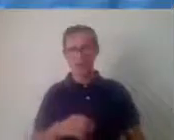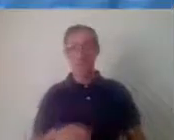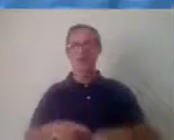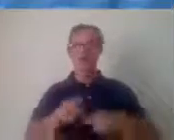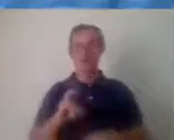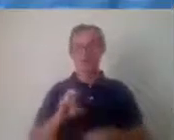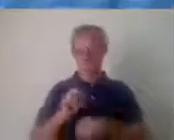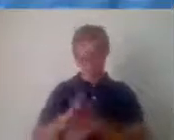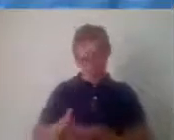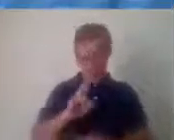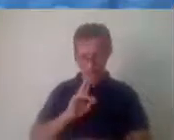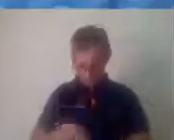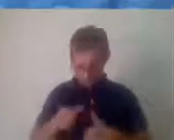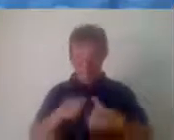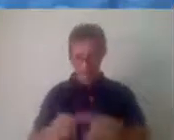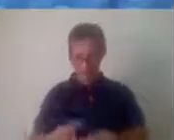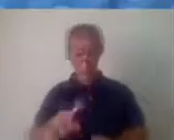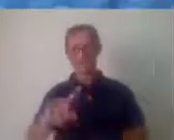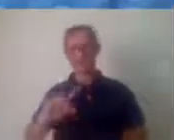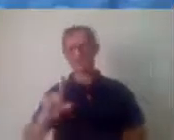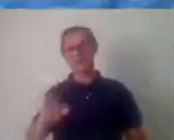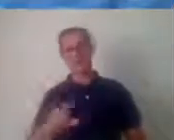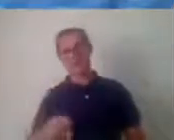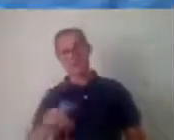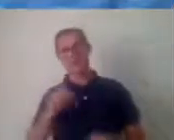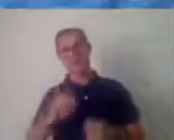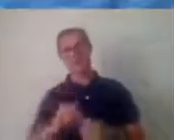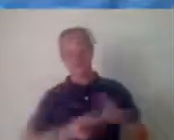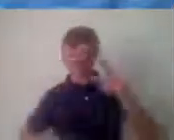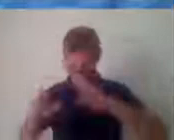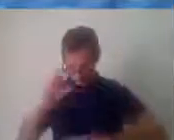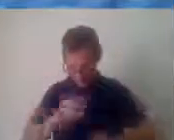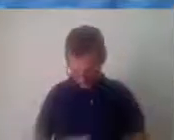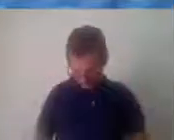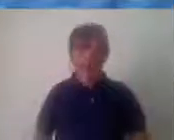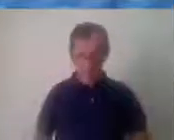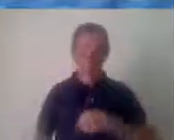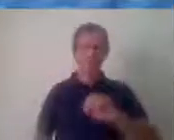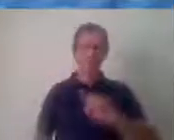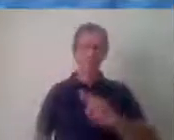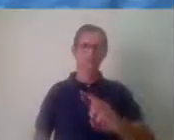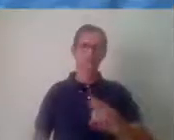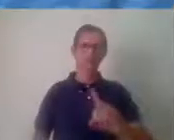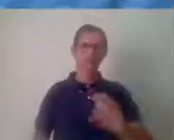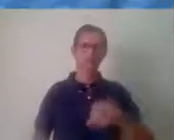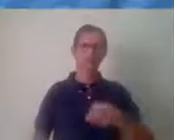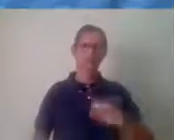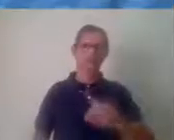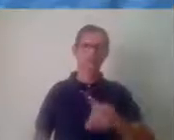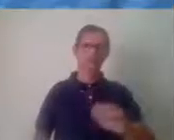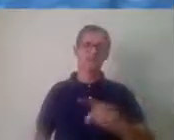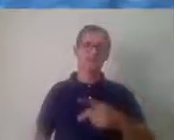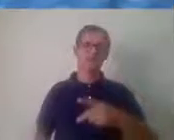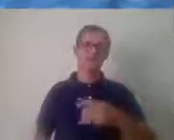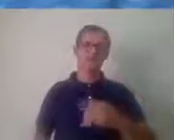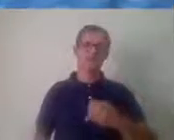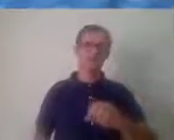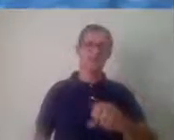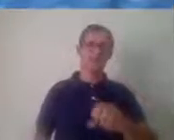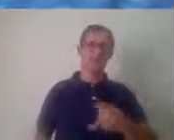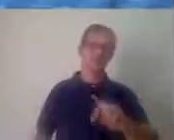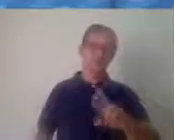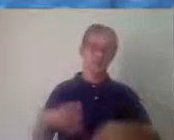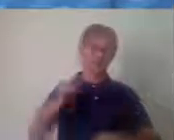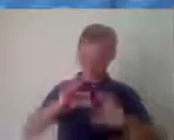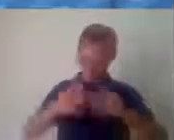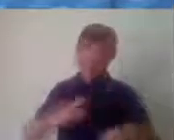para resolver essa integral. E fazendo a análise na coordenada polar é muito mais rápido, é muito mais simples. Só